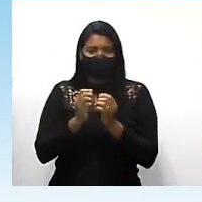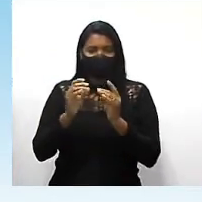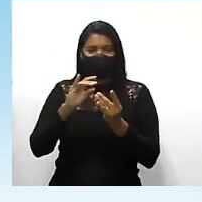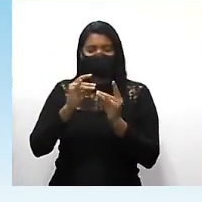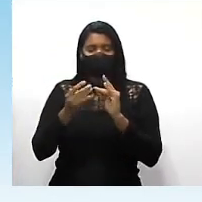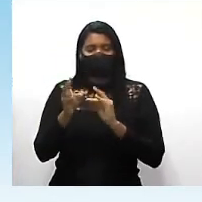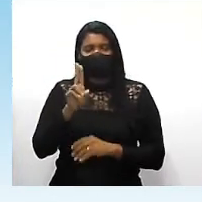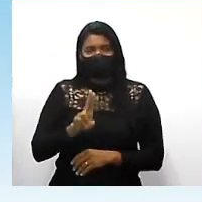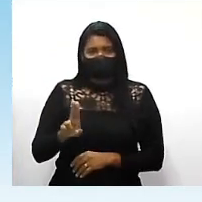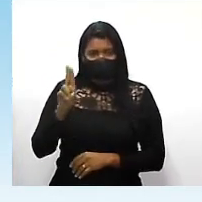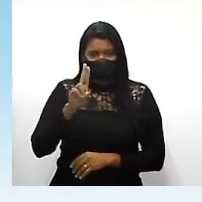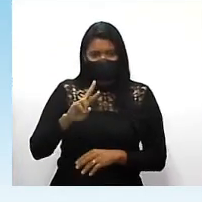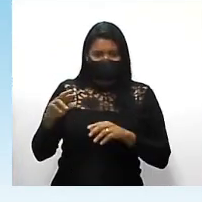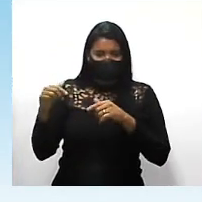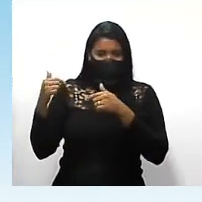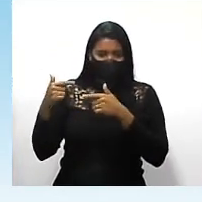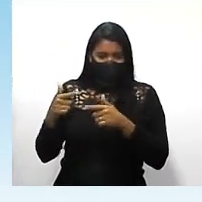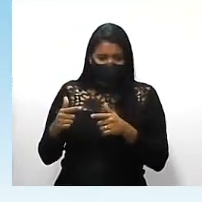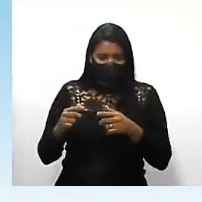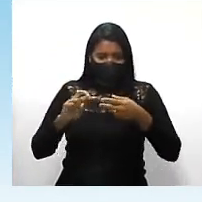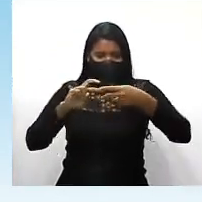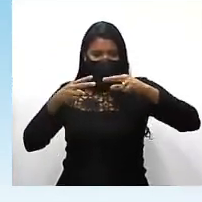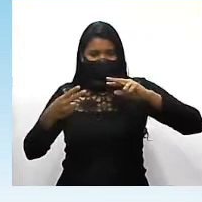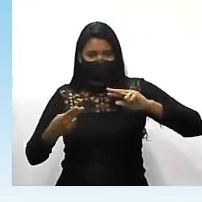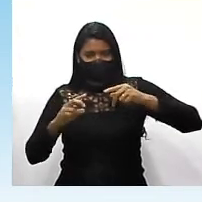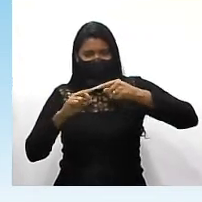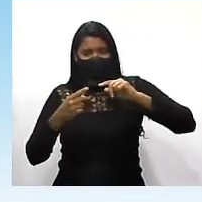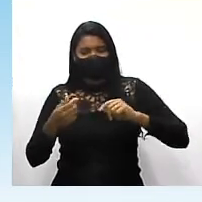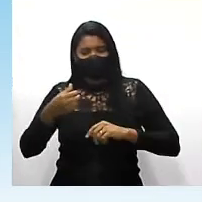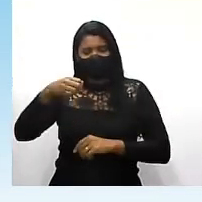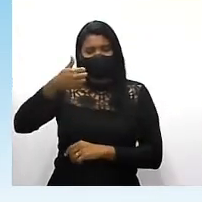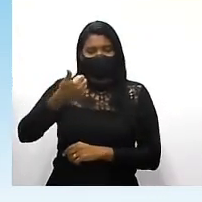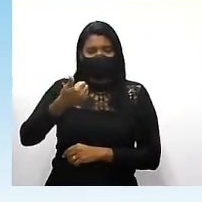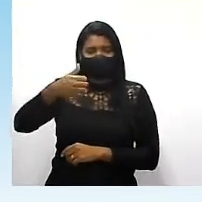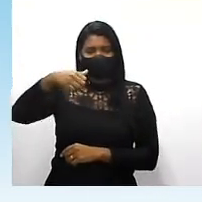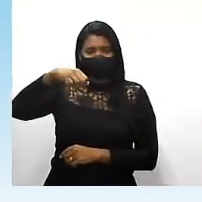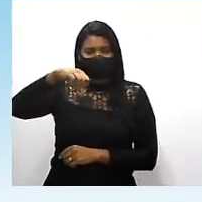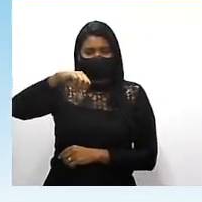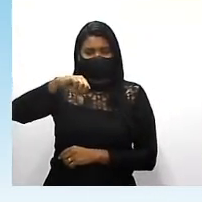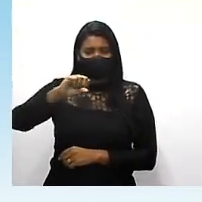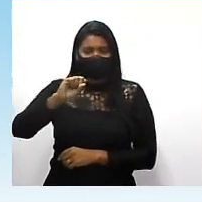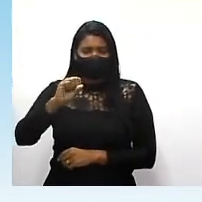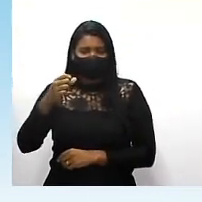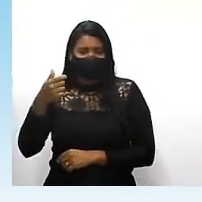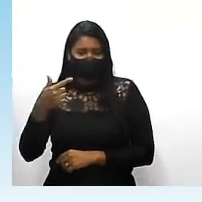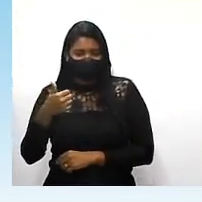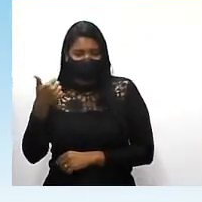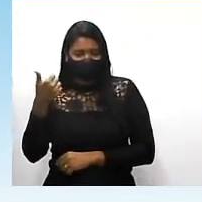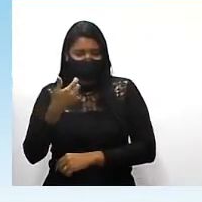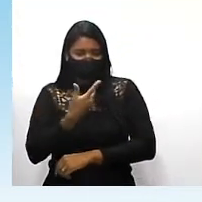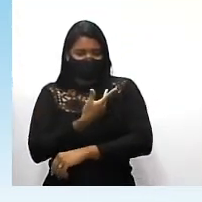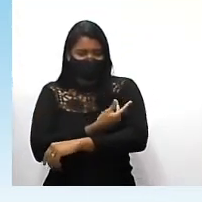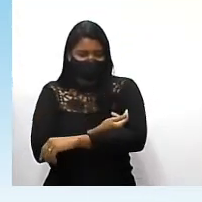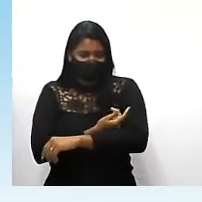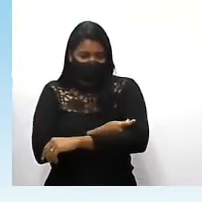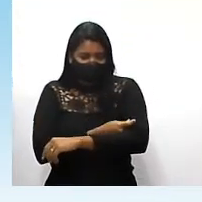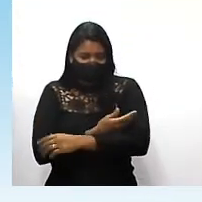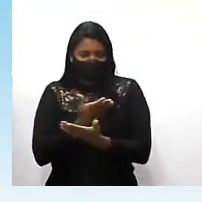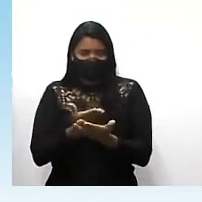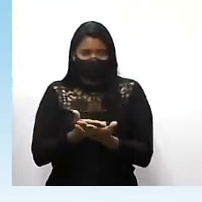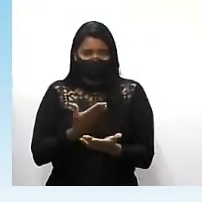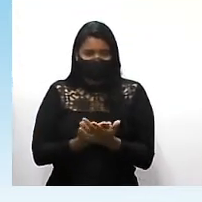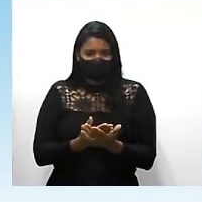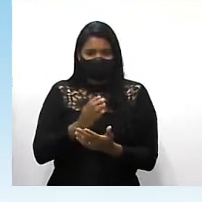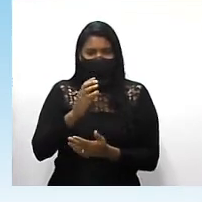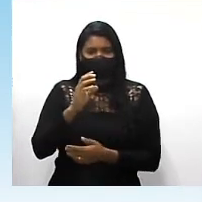o uso, né, do trabalho com DNA. 1982 foi a primeira vacina obtida a partir de estudos do